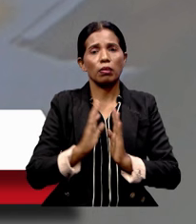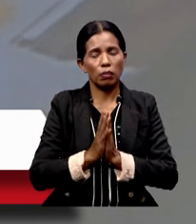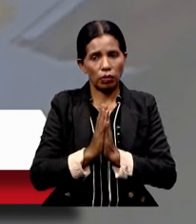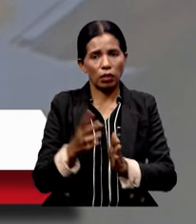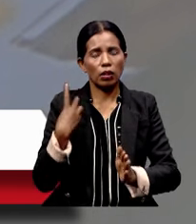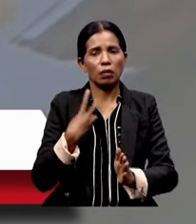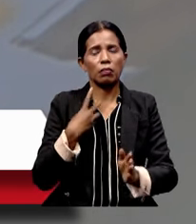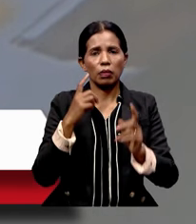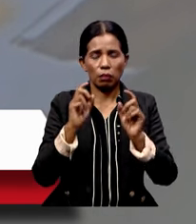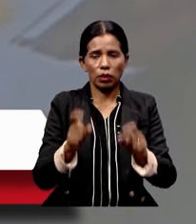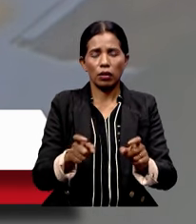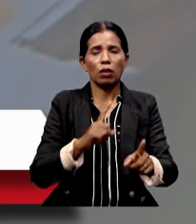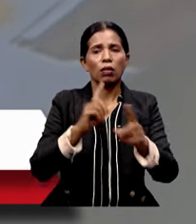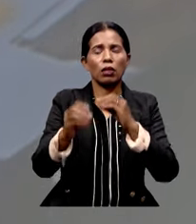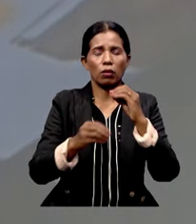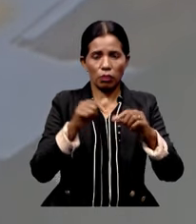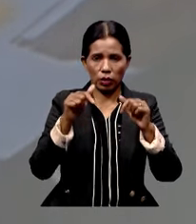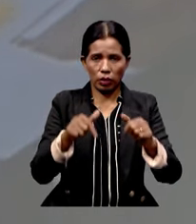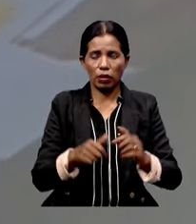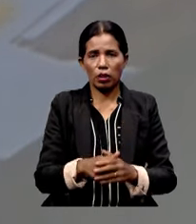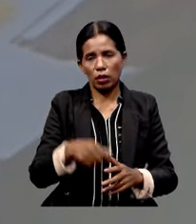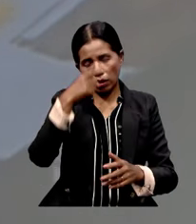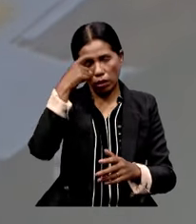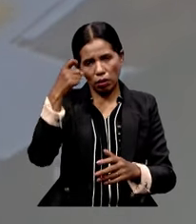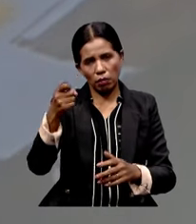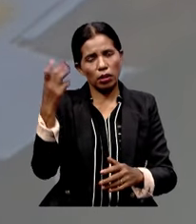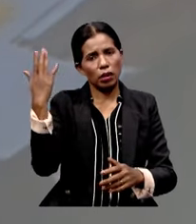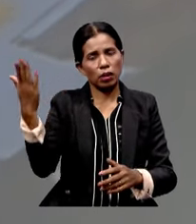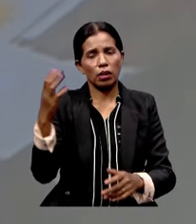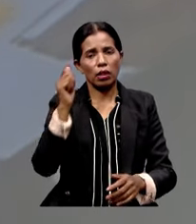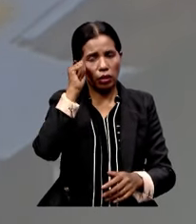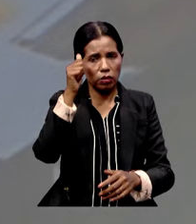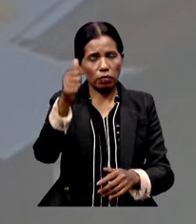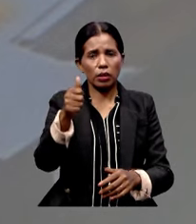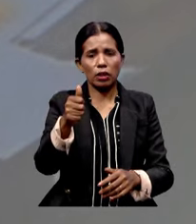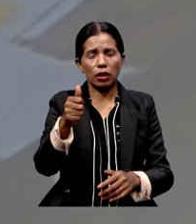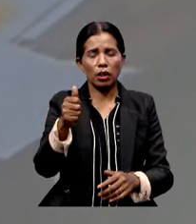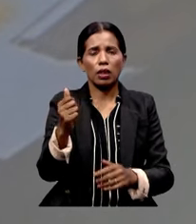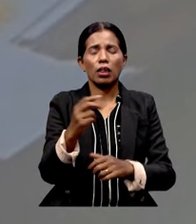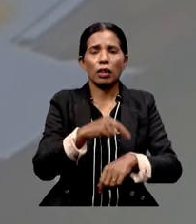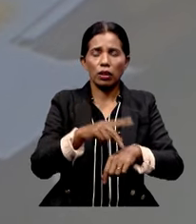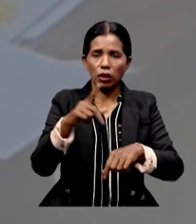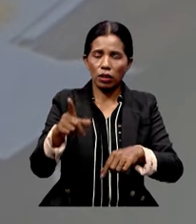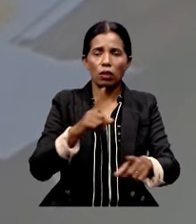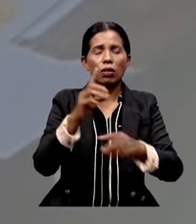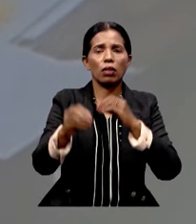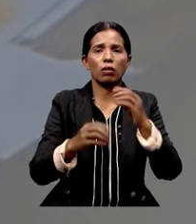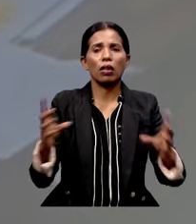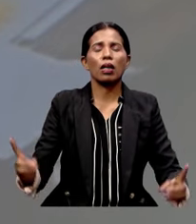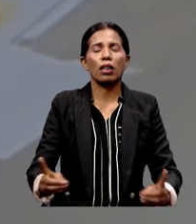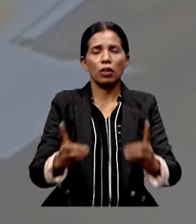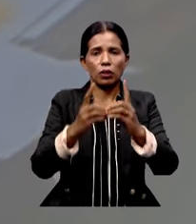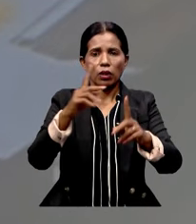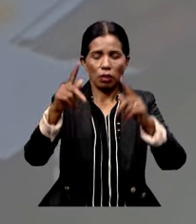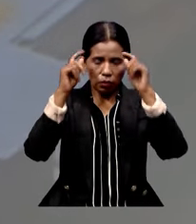de um esclarecimento sobre isso, né? Também iha ativista nacionalista sira husi Myanmar, mas halo protesta hasoru Timor-Leste